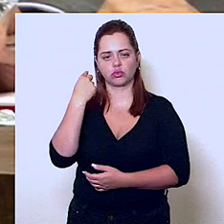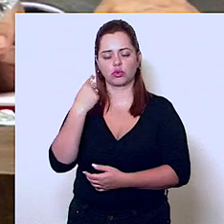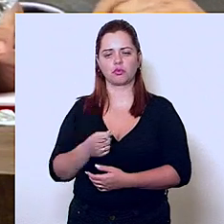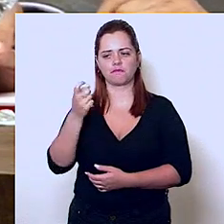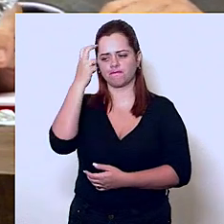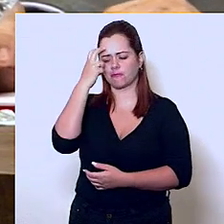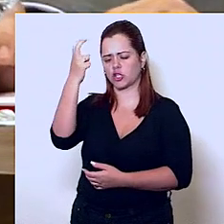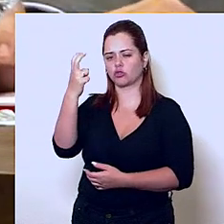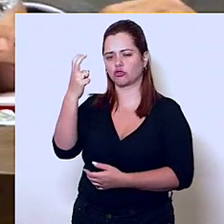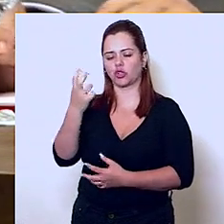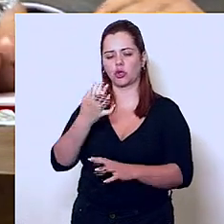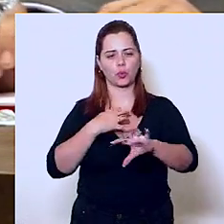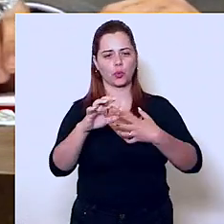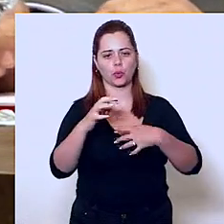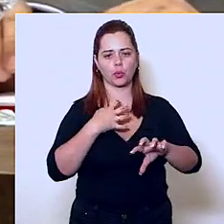simpático, afável,